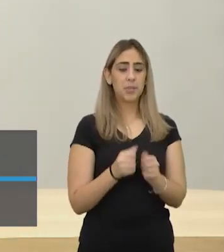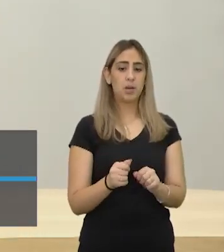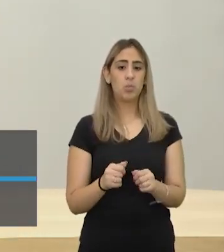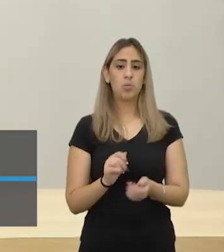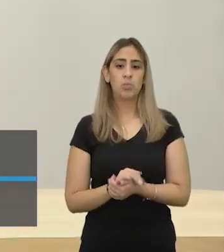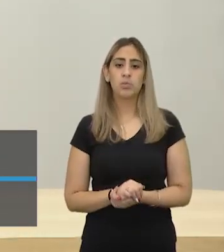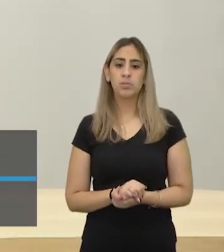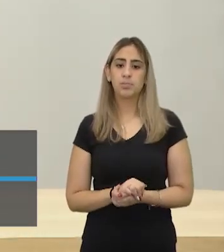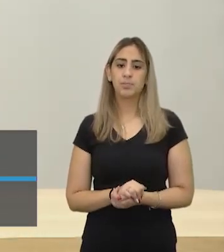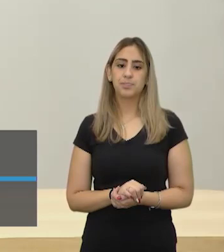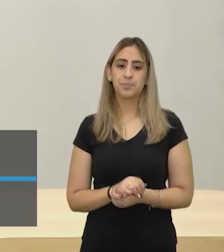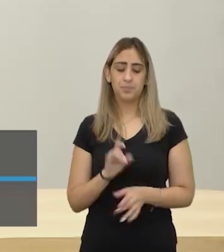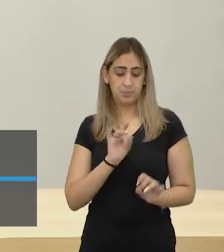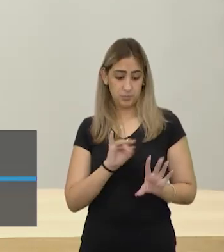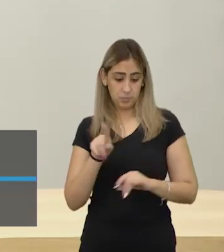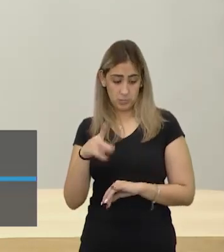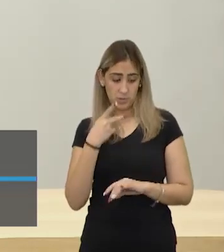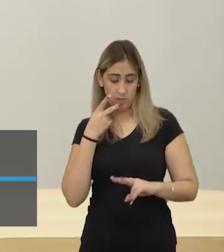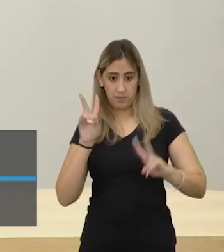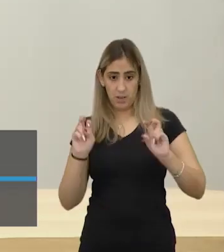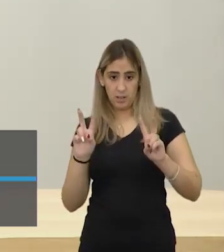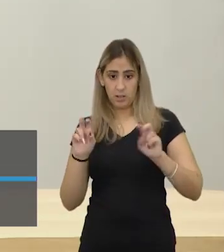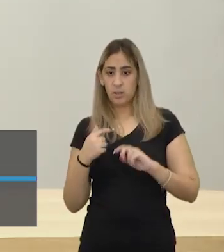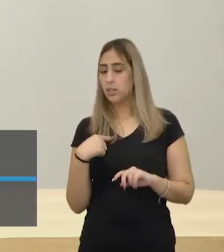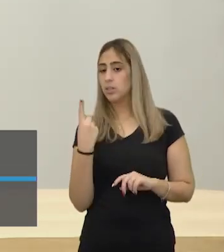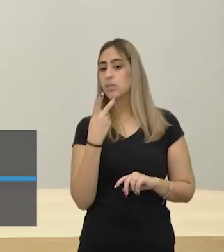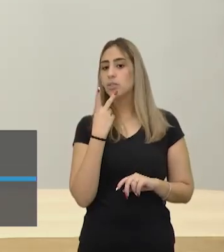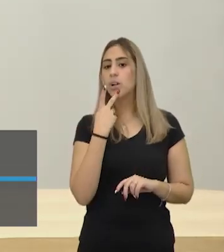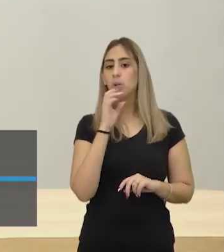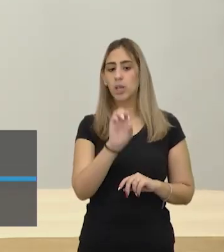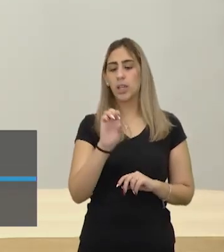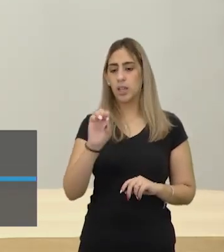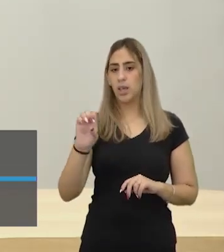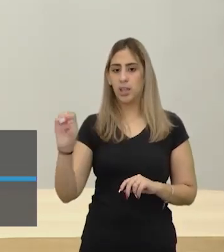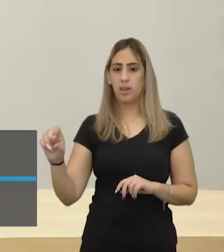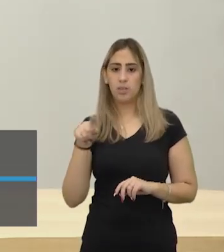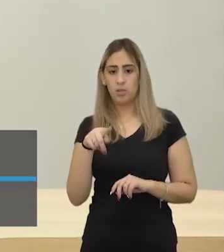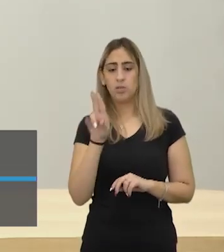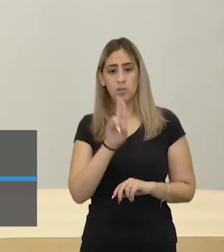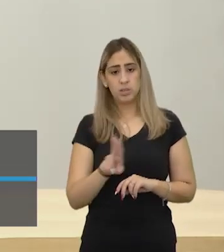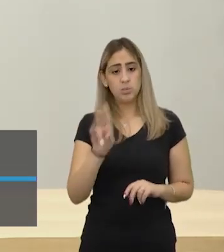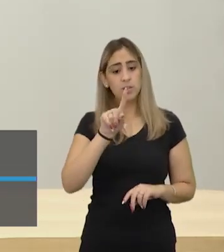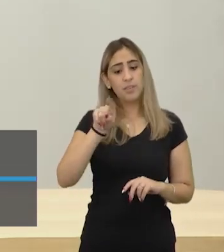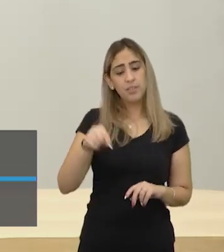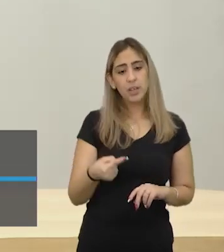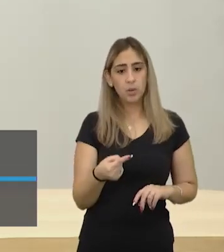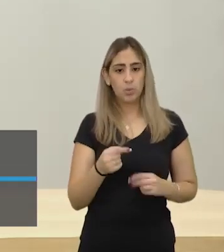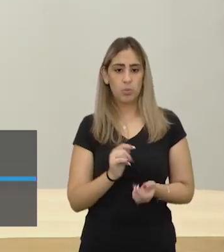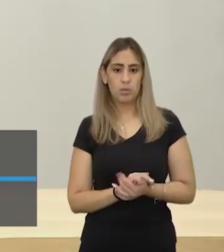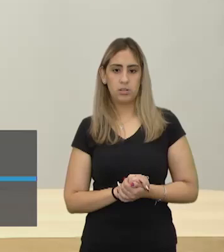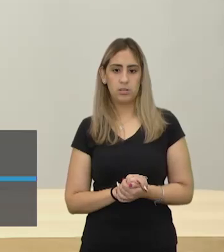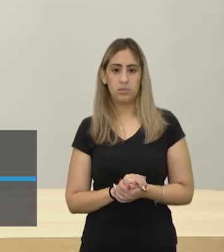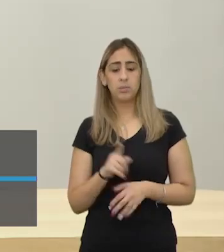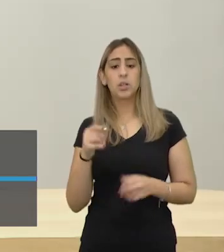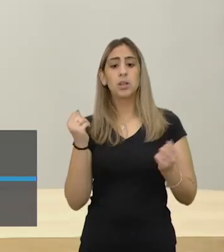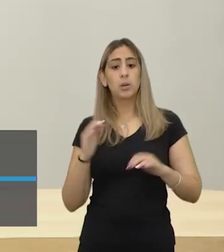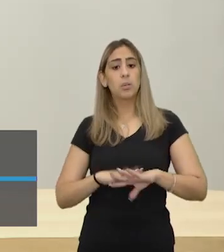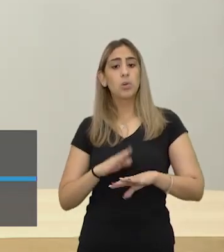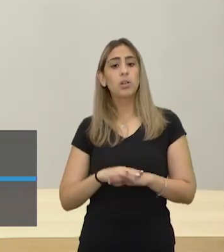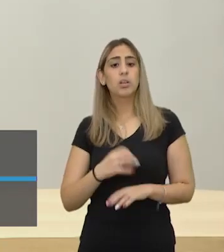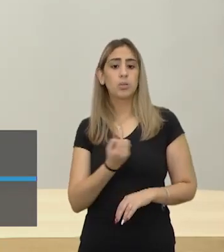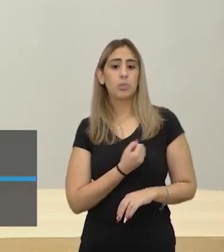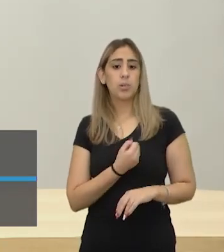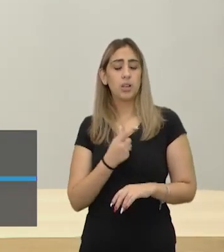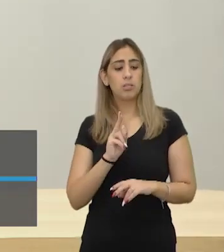isso, cada item é. que você vai falando ali, você não Aham. fala você Fica utiliza todo E, vírgulas, né, Sim. para poder enumerar e